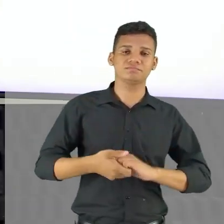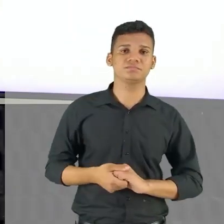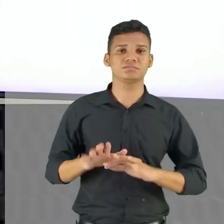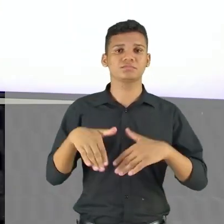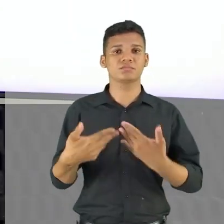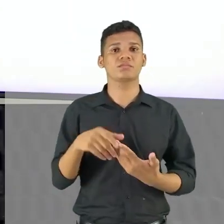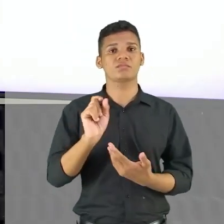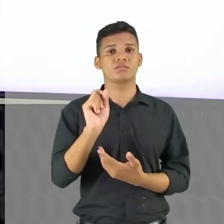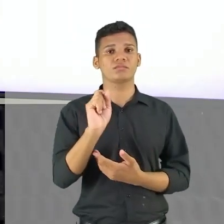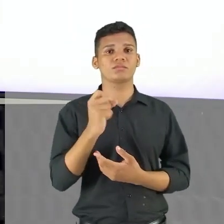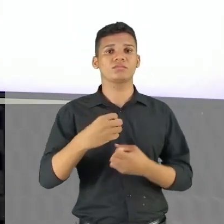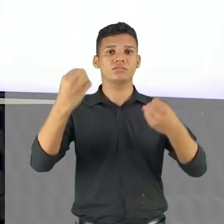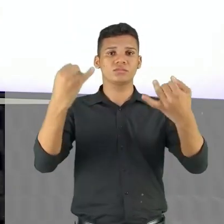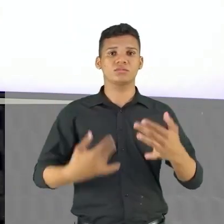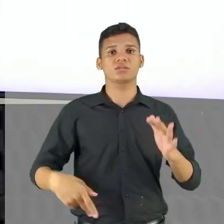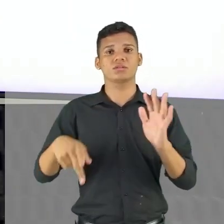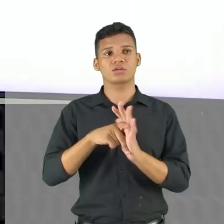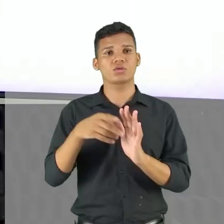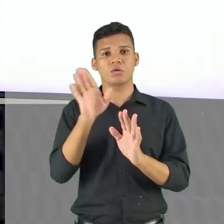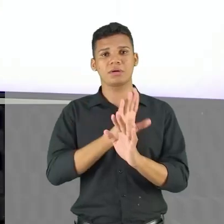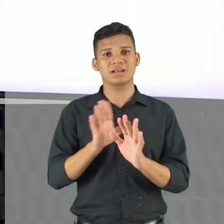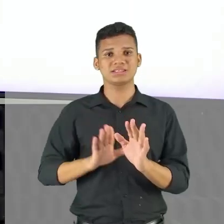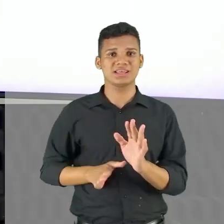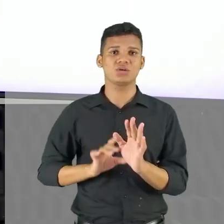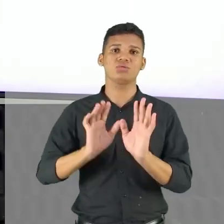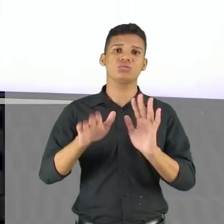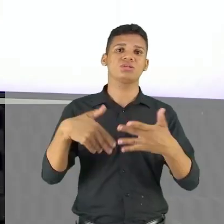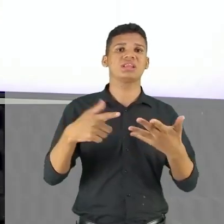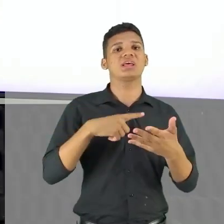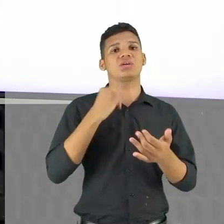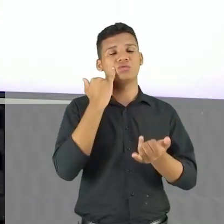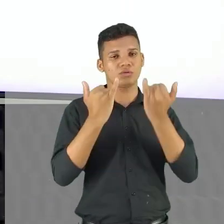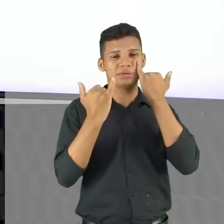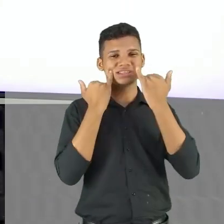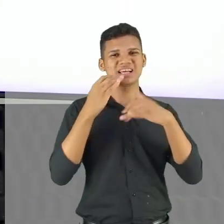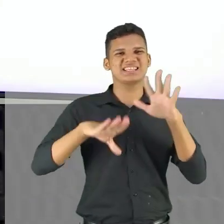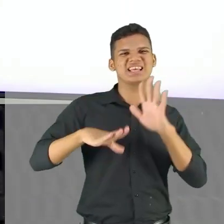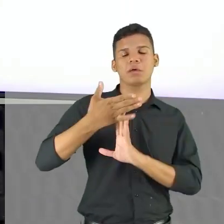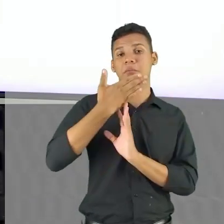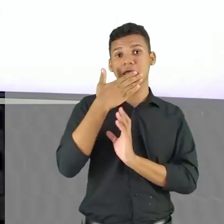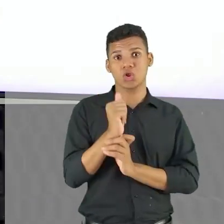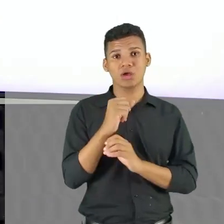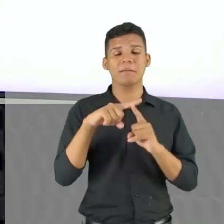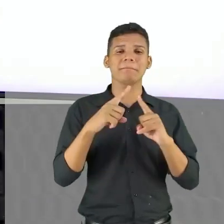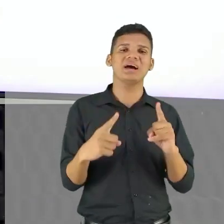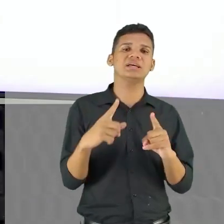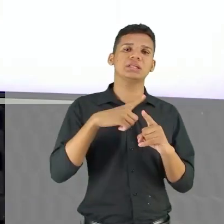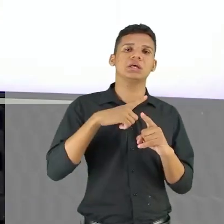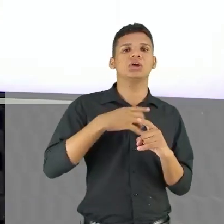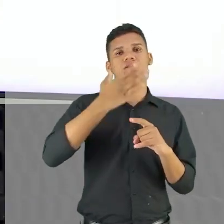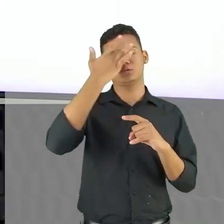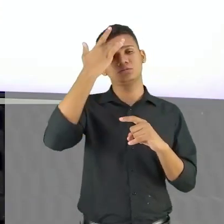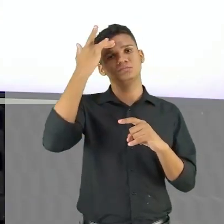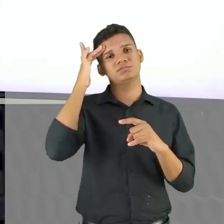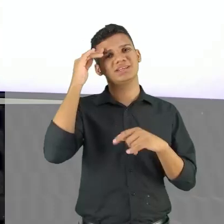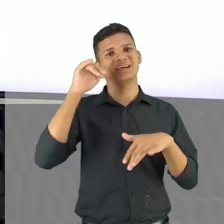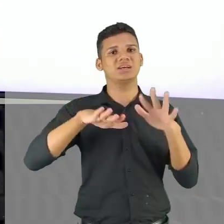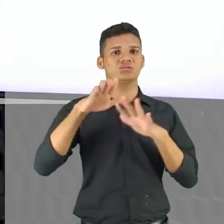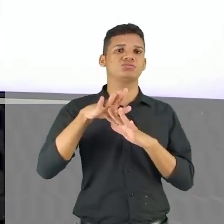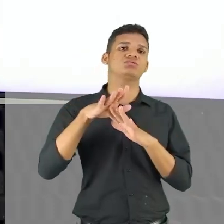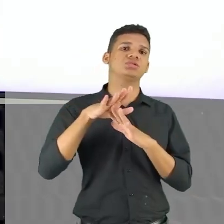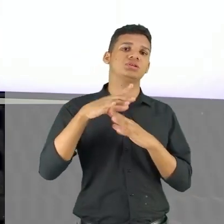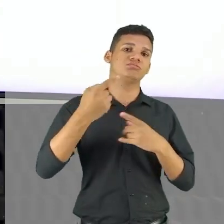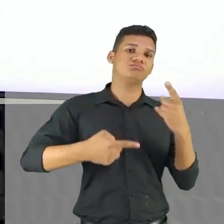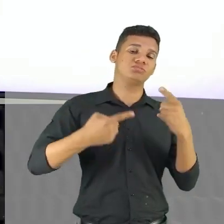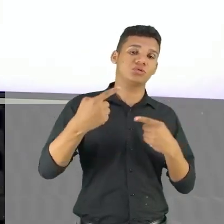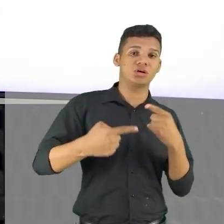Isso, inclusive, faz com que o Brasil ostente uma informação que não é lá das melhores. A gente tem um dos campos mais violentos do mundo, só para